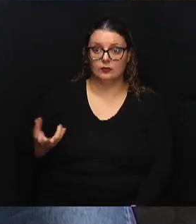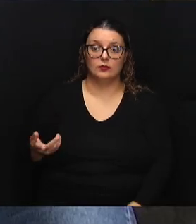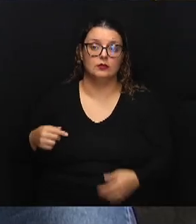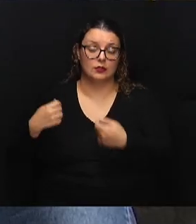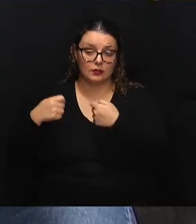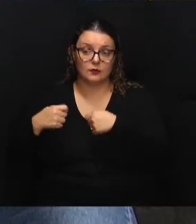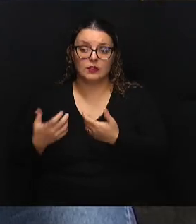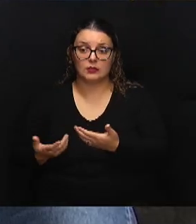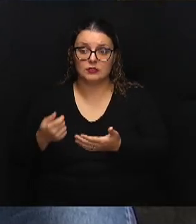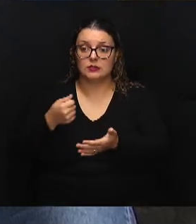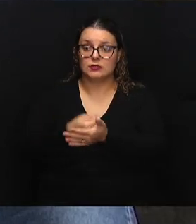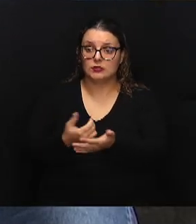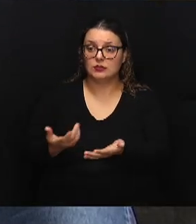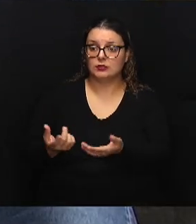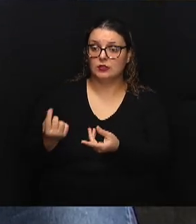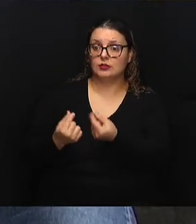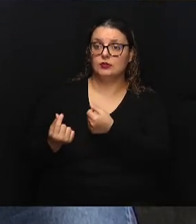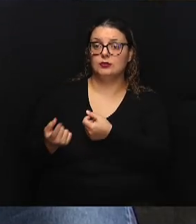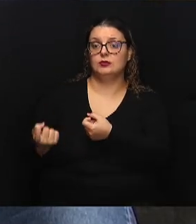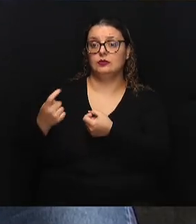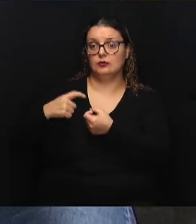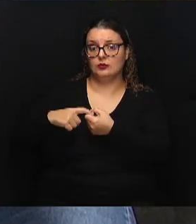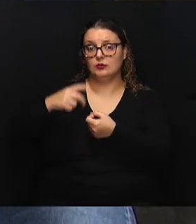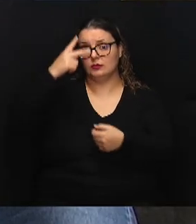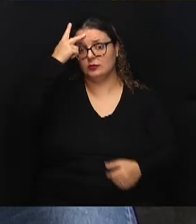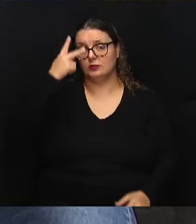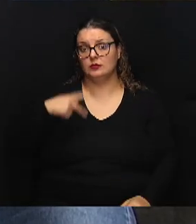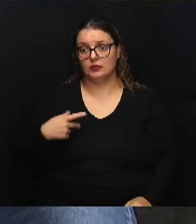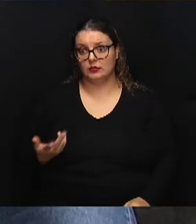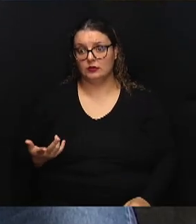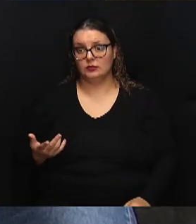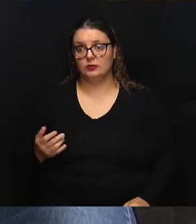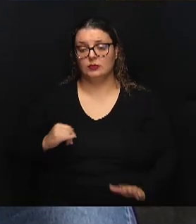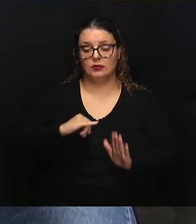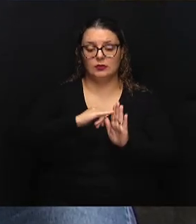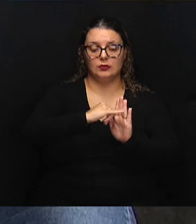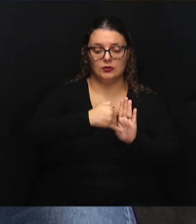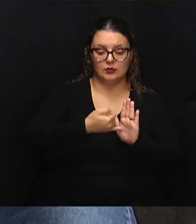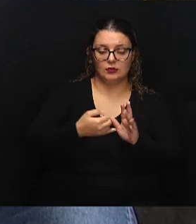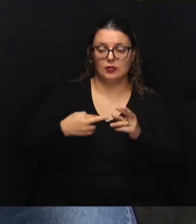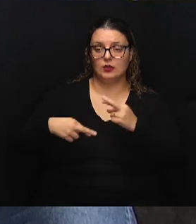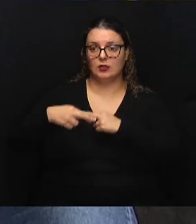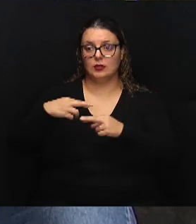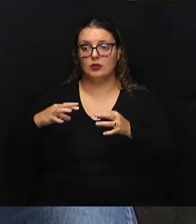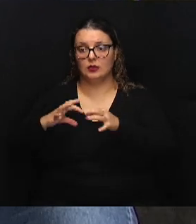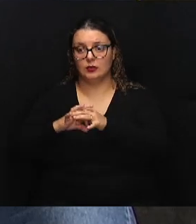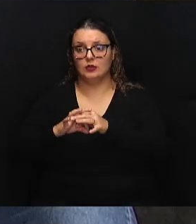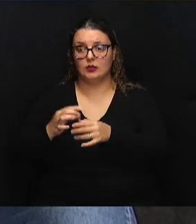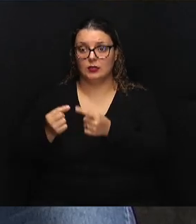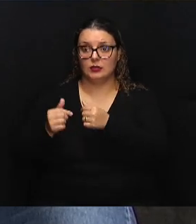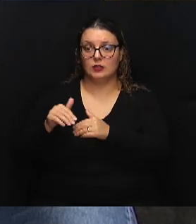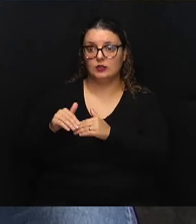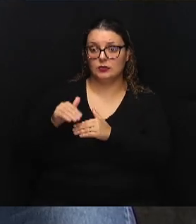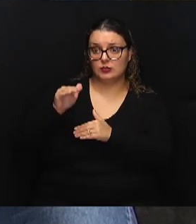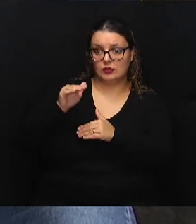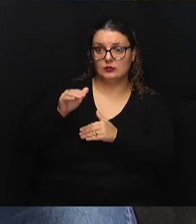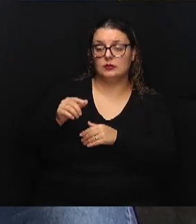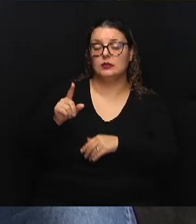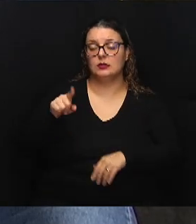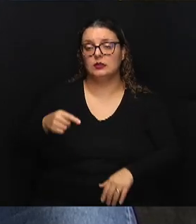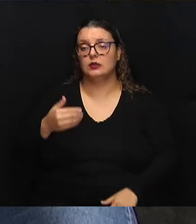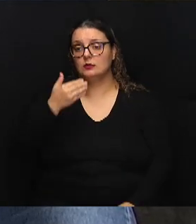precisa ter essa garantia de que o dinheiro possa voltar para ela. Então a palavra juros, ela está associada a esse dinheiro a mais que é